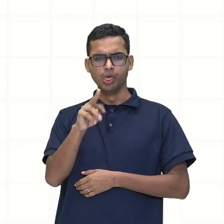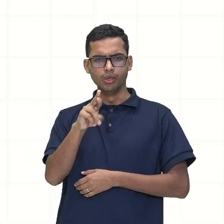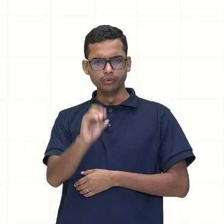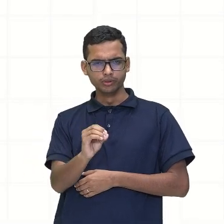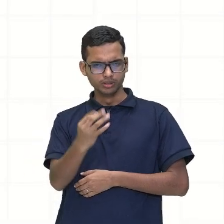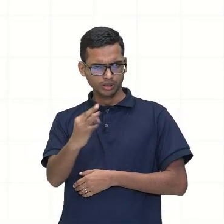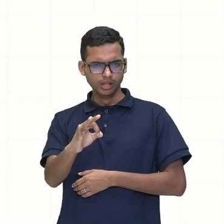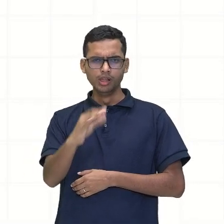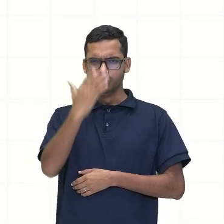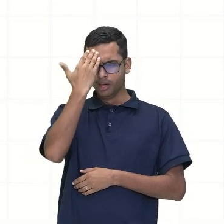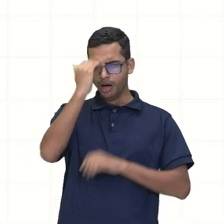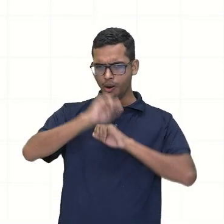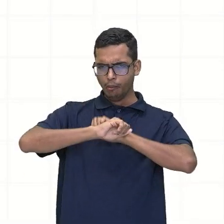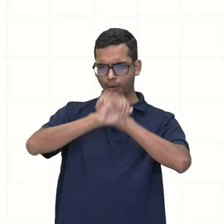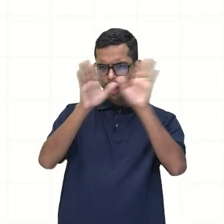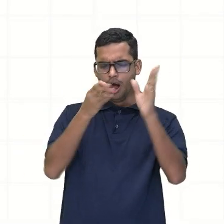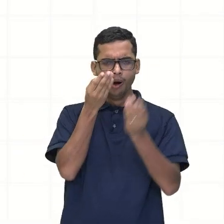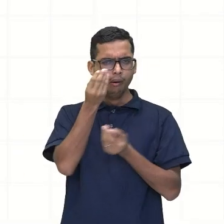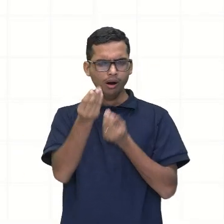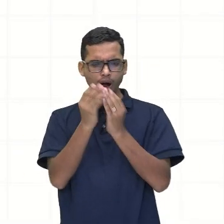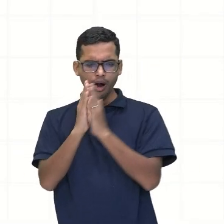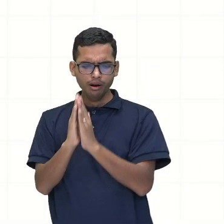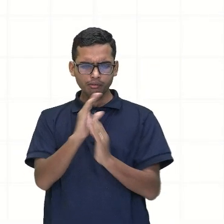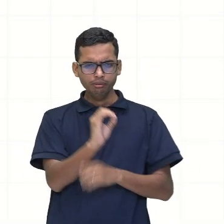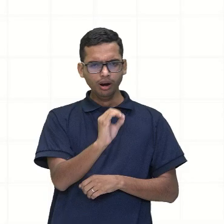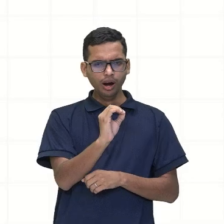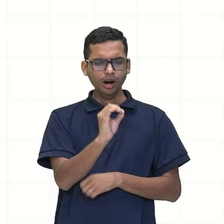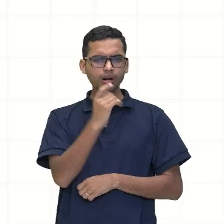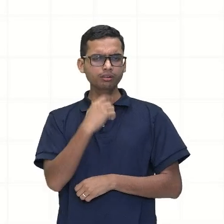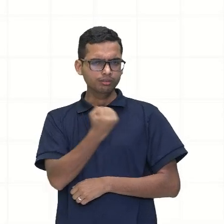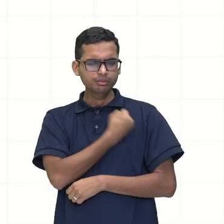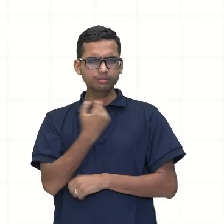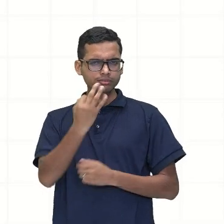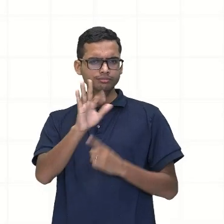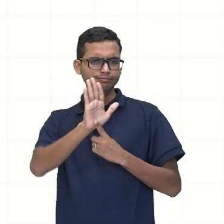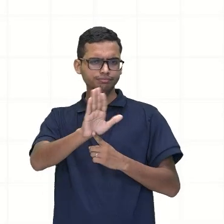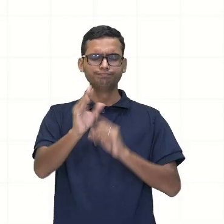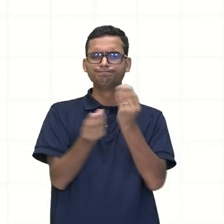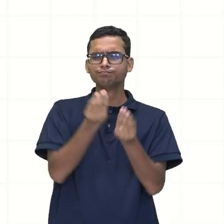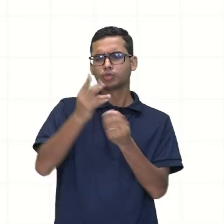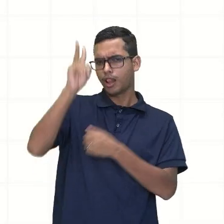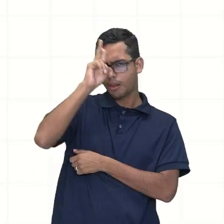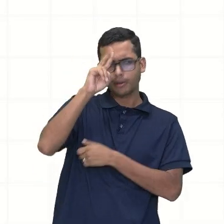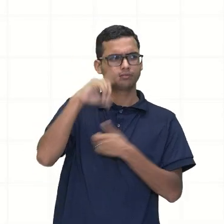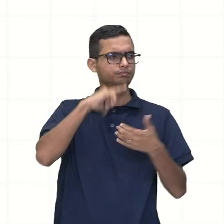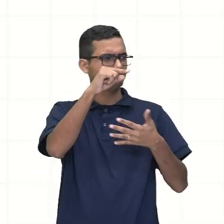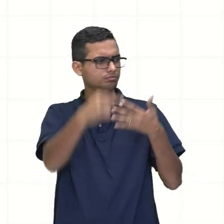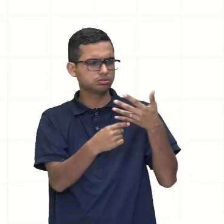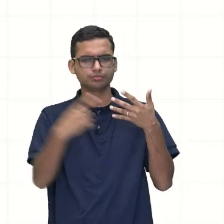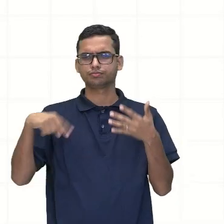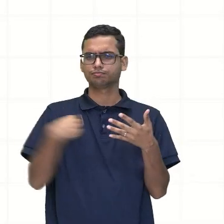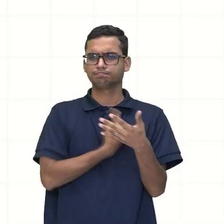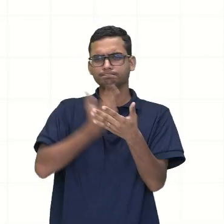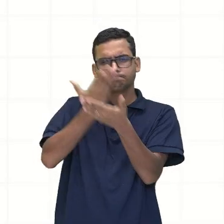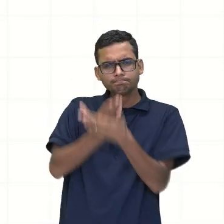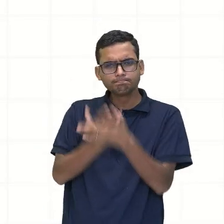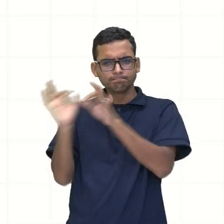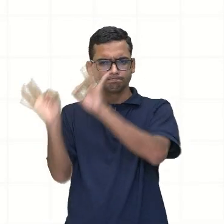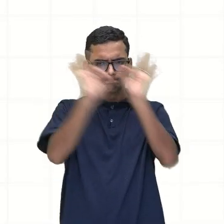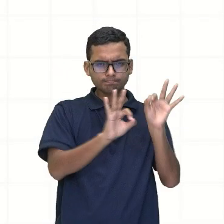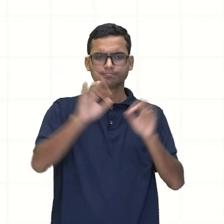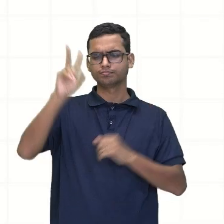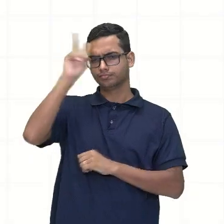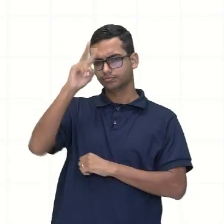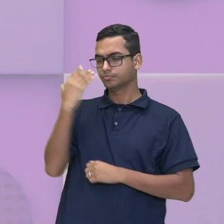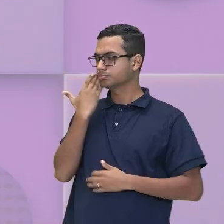como é que funciona? Tá? Então, vamos lá. Vamos recapitular aí um pouquinho do que a gente viu.